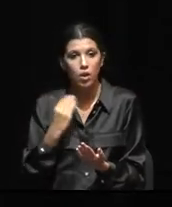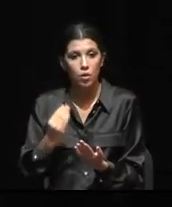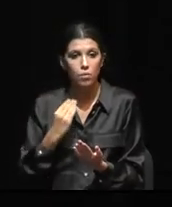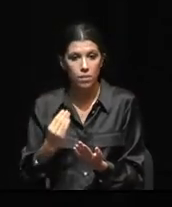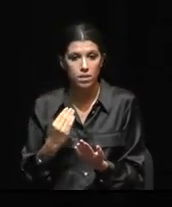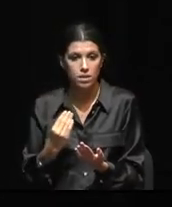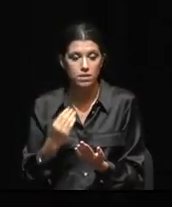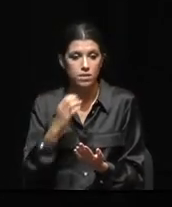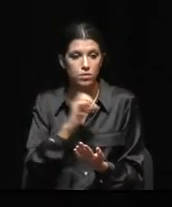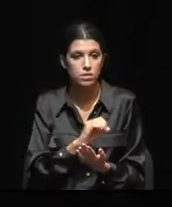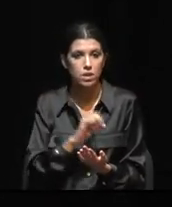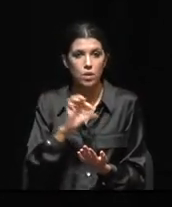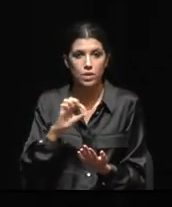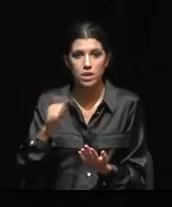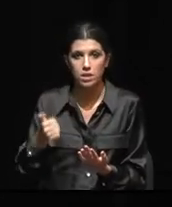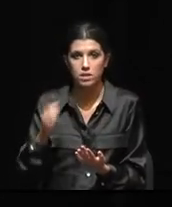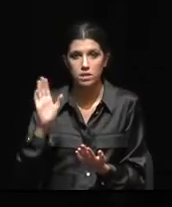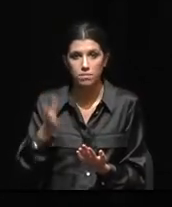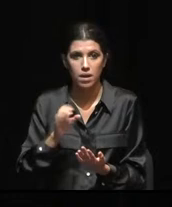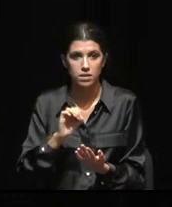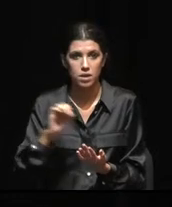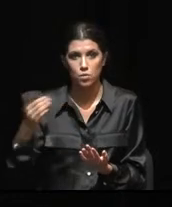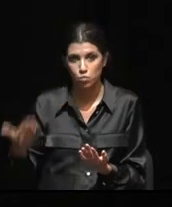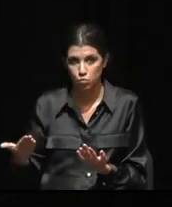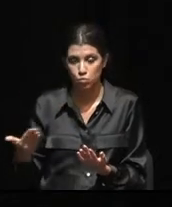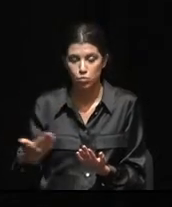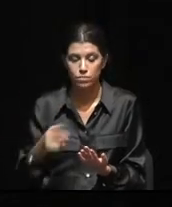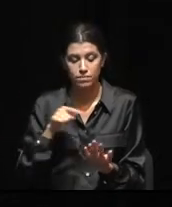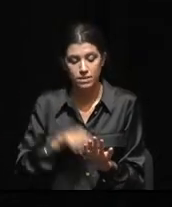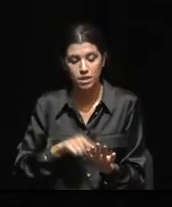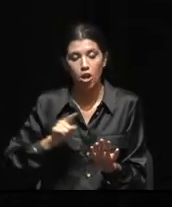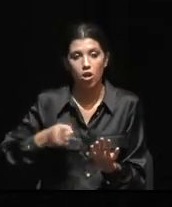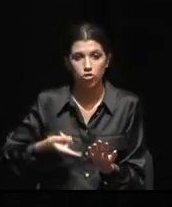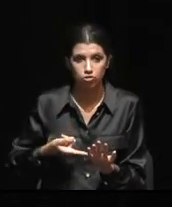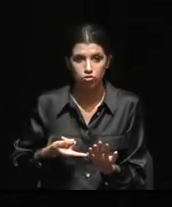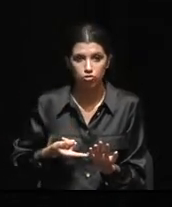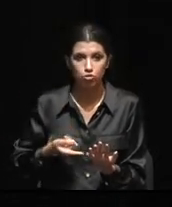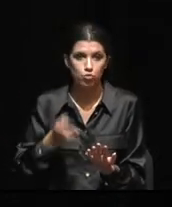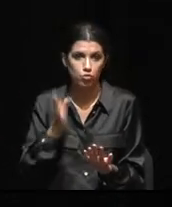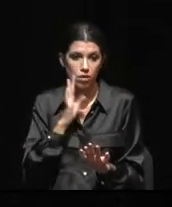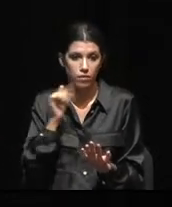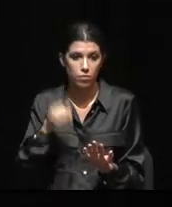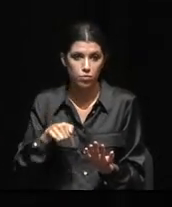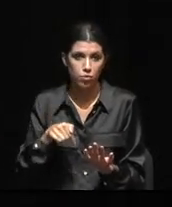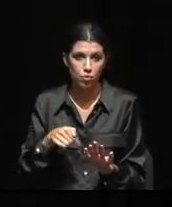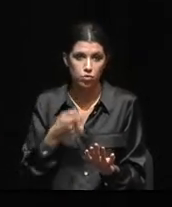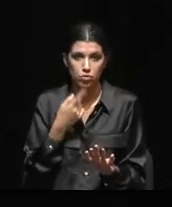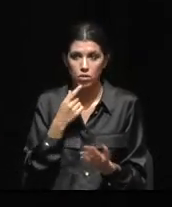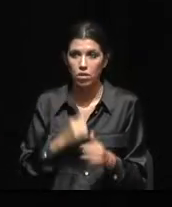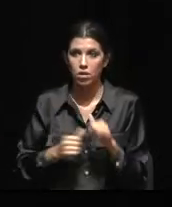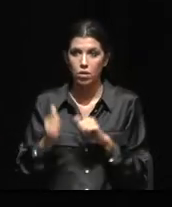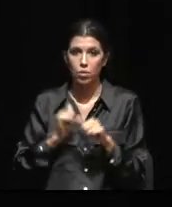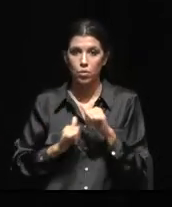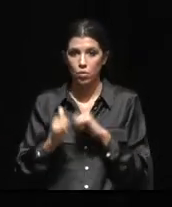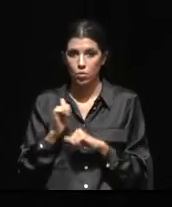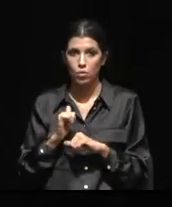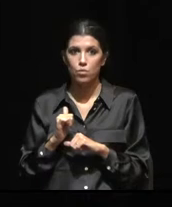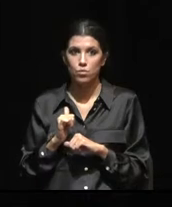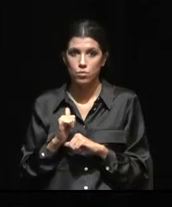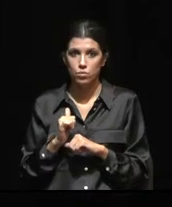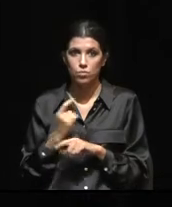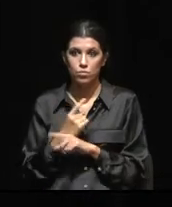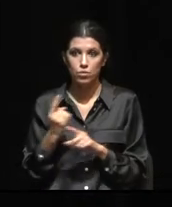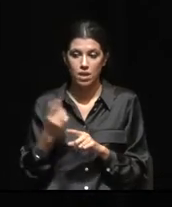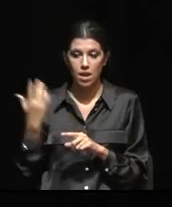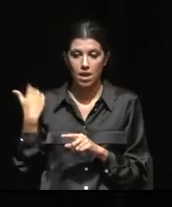altura 08501 e aquilo que na verdade assistimos aqui hoje é a um recuo dado o